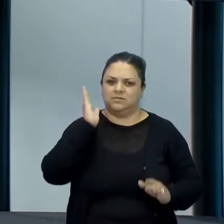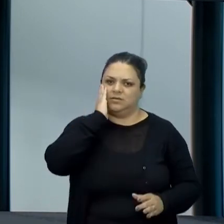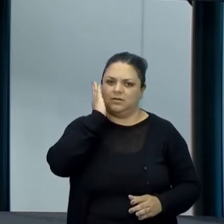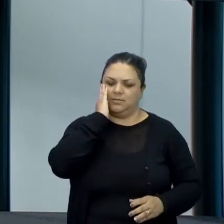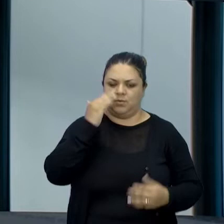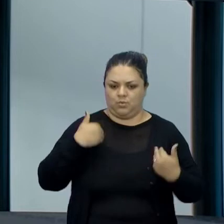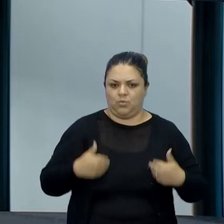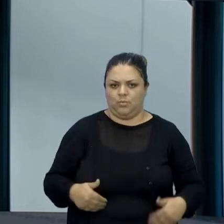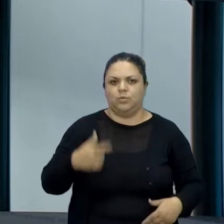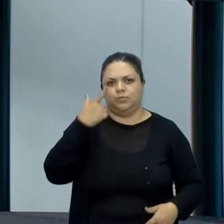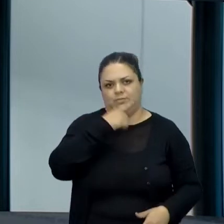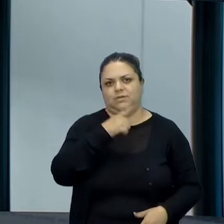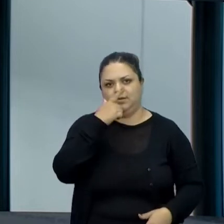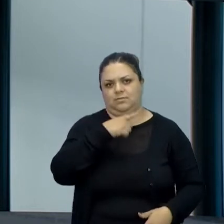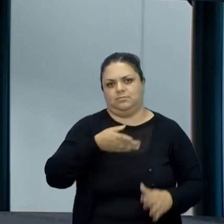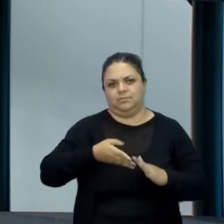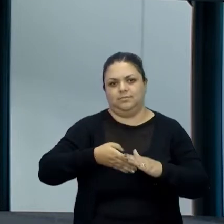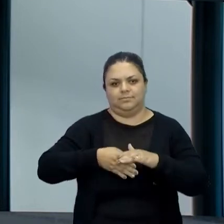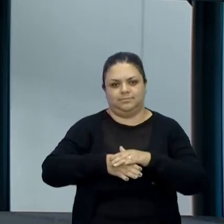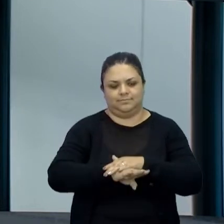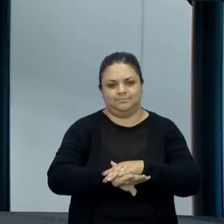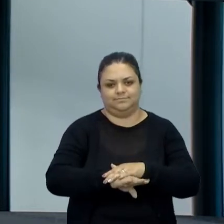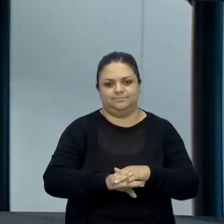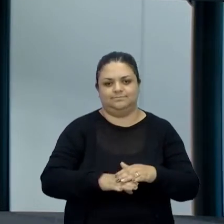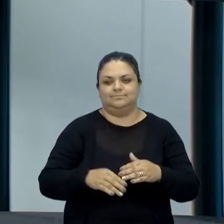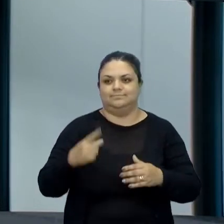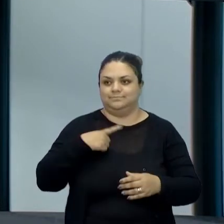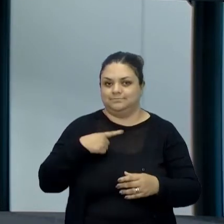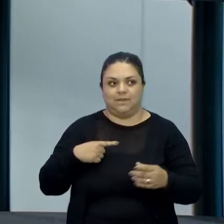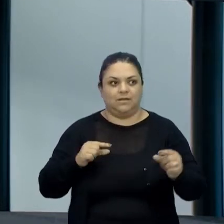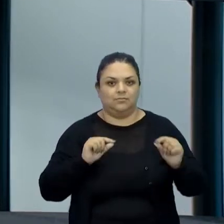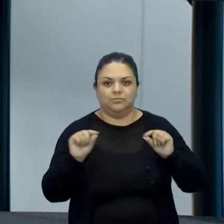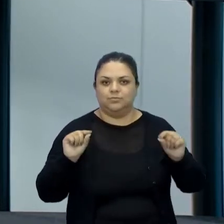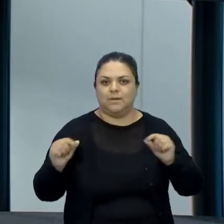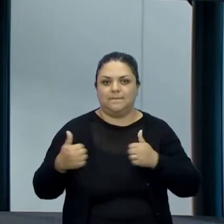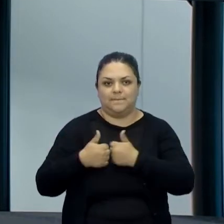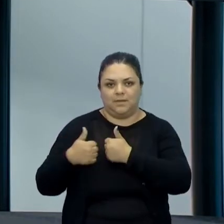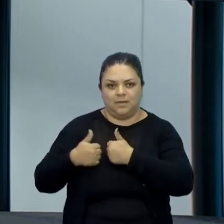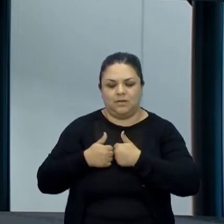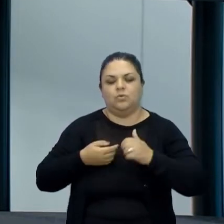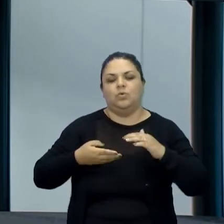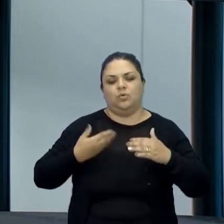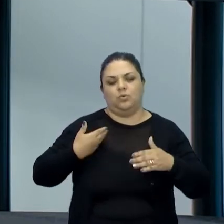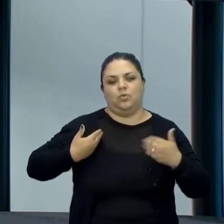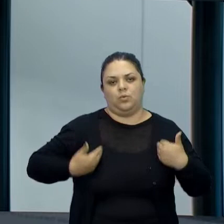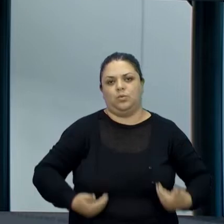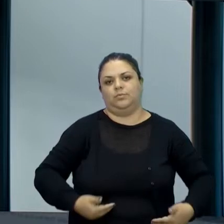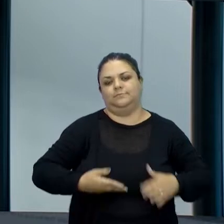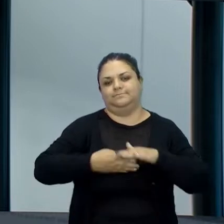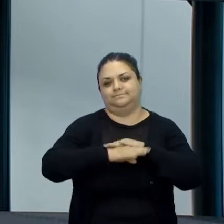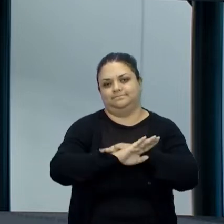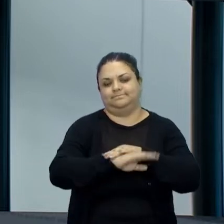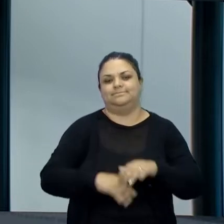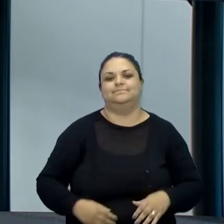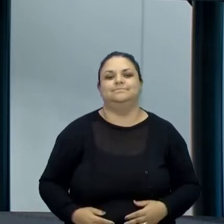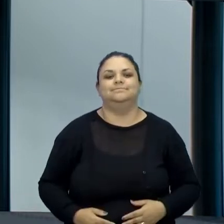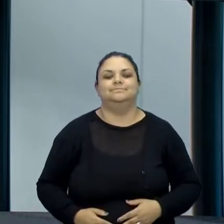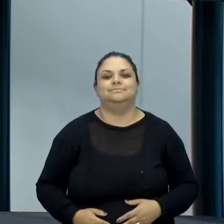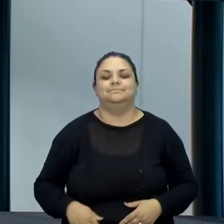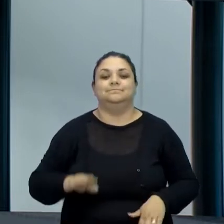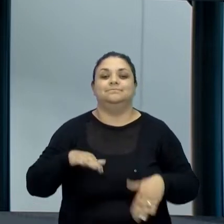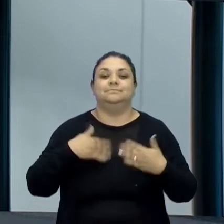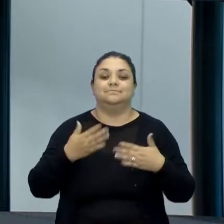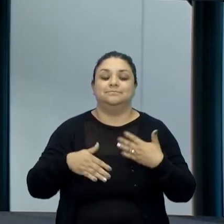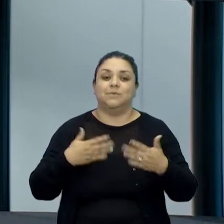está disposto, né? Está envolvido. E nesse caso, o que acontece é que o nosso corpo vai perceber que se